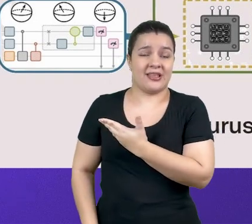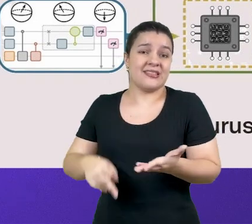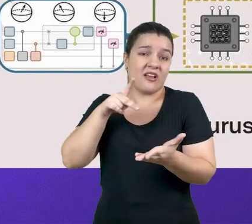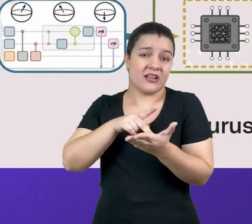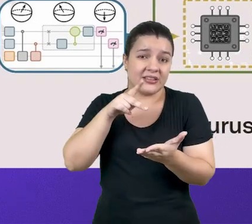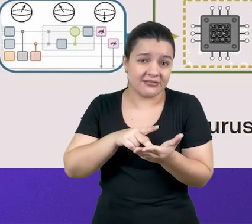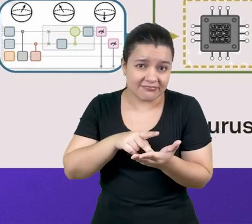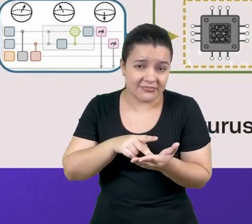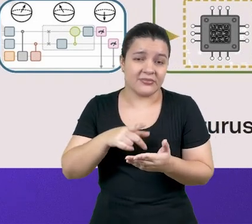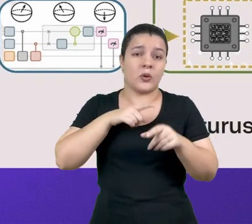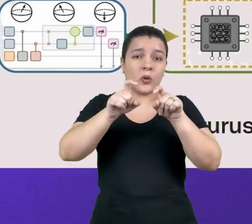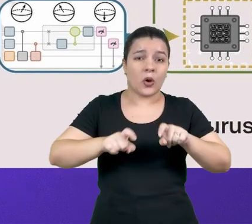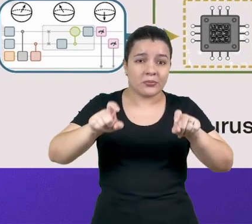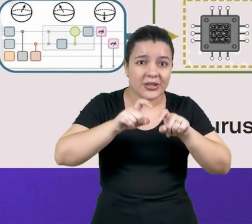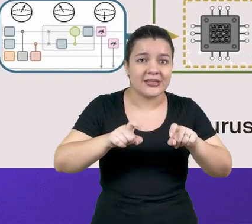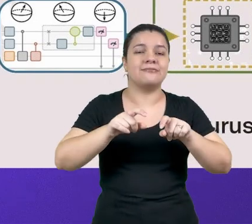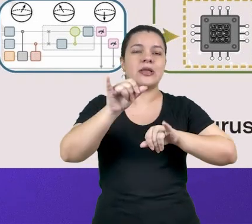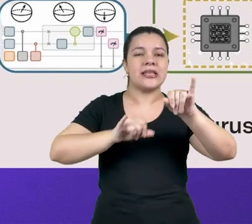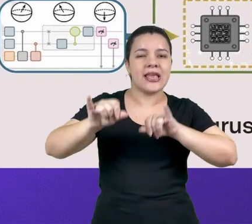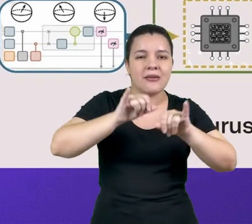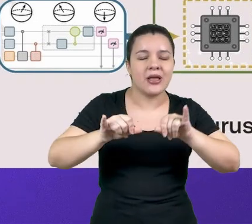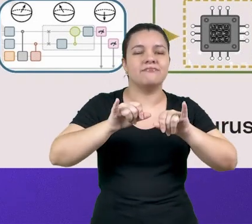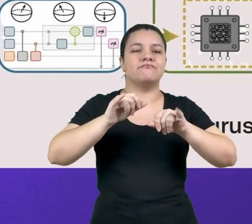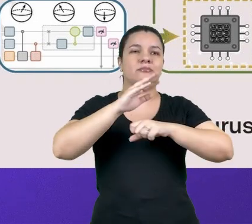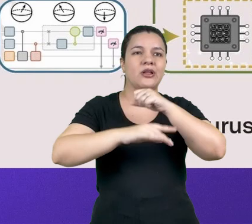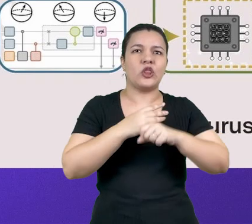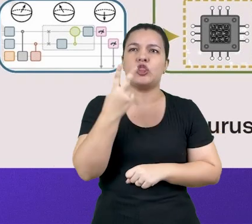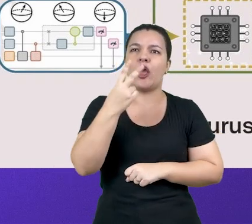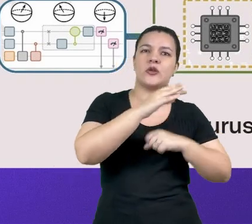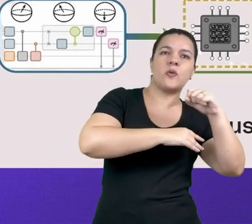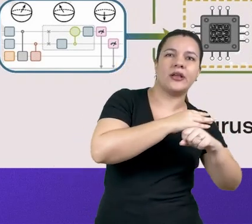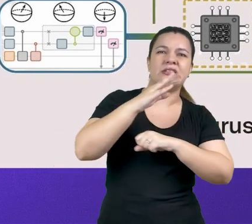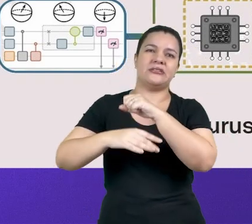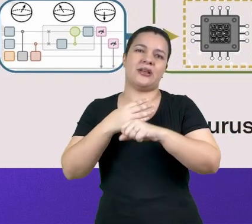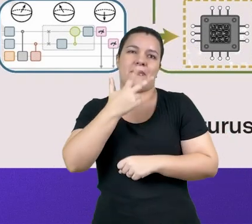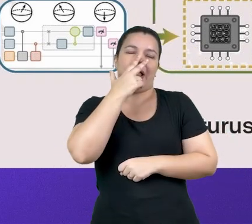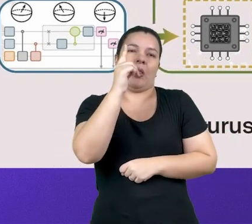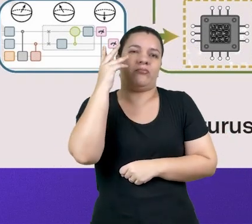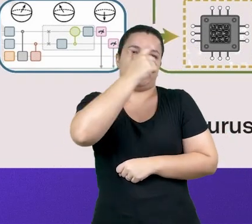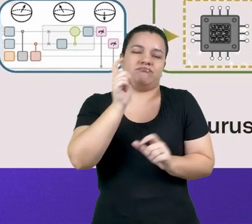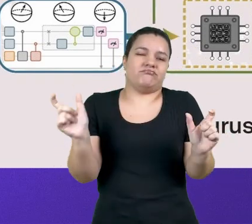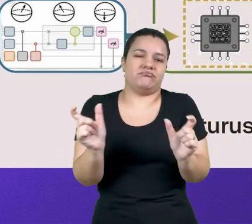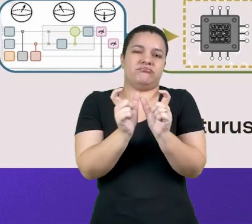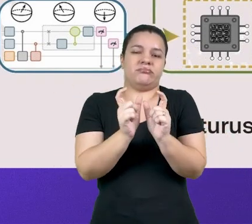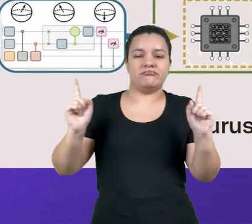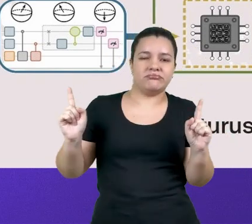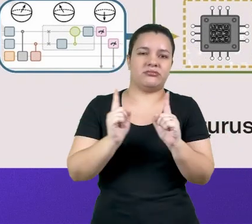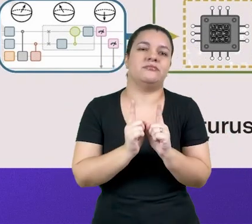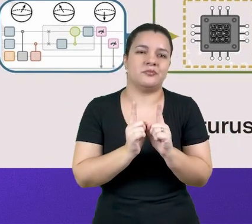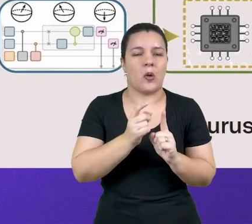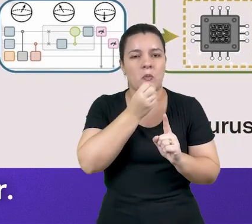termo correto seria química quântica, computacional quântica, mas, convenhamos, não fica tão bonito. Então, química computacional